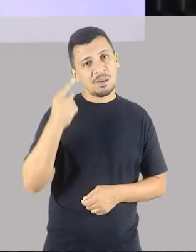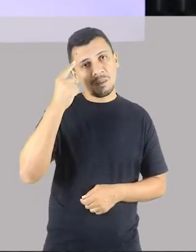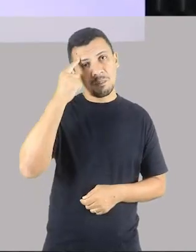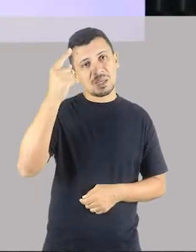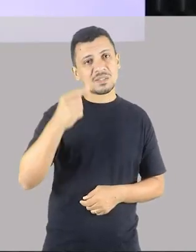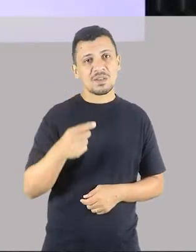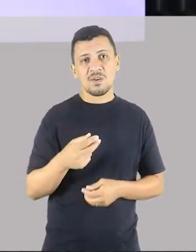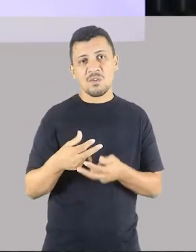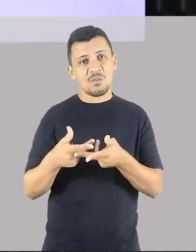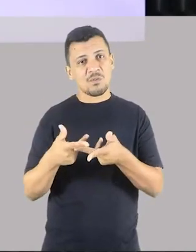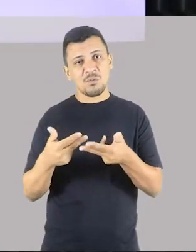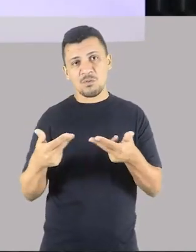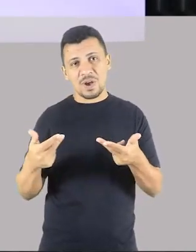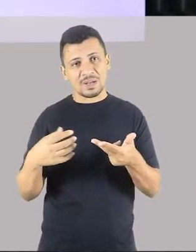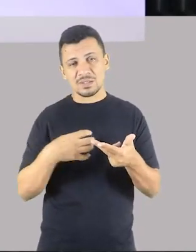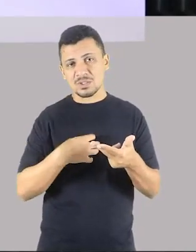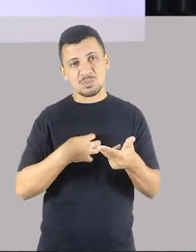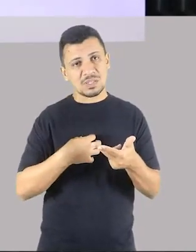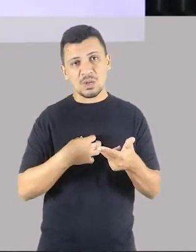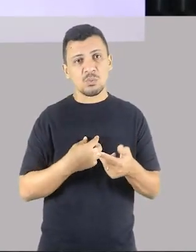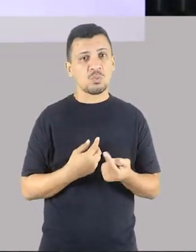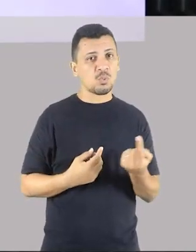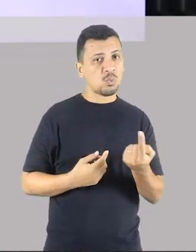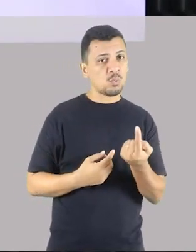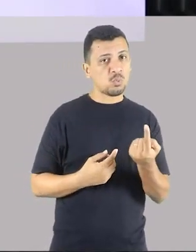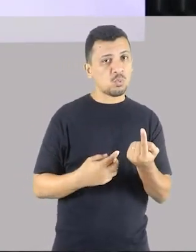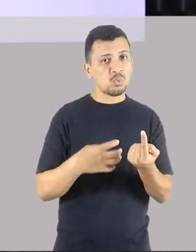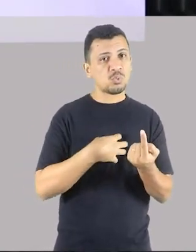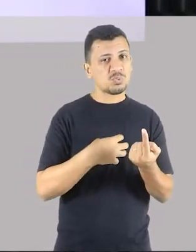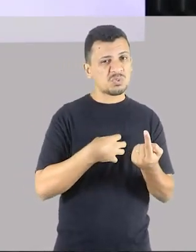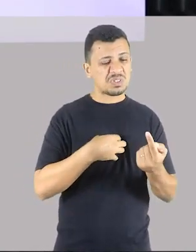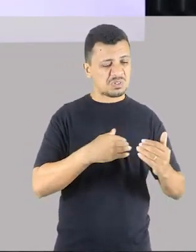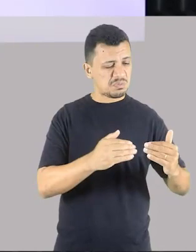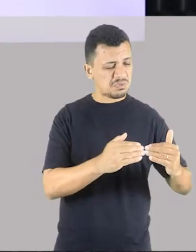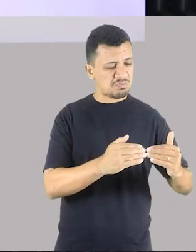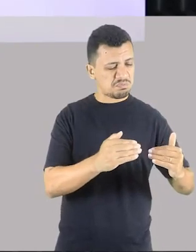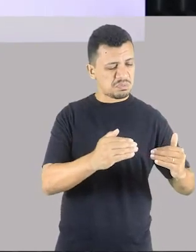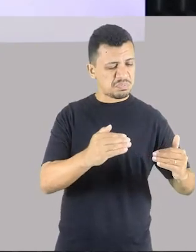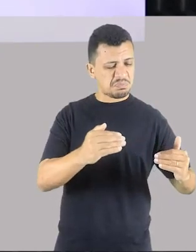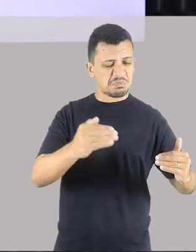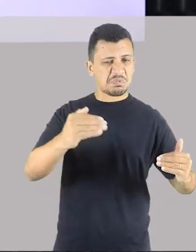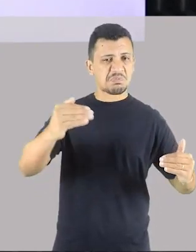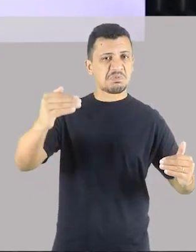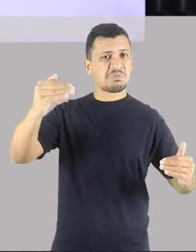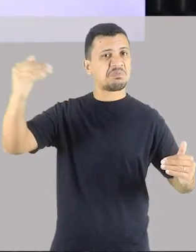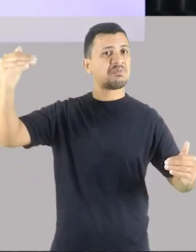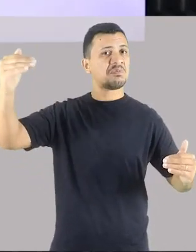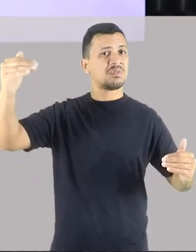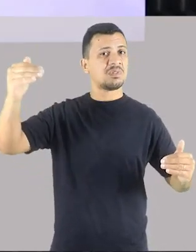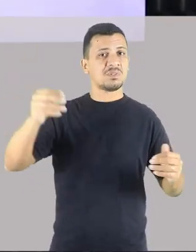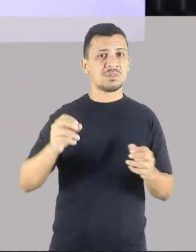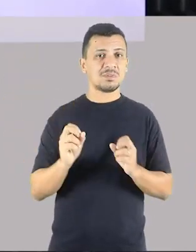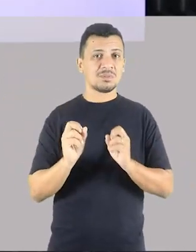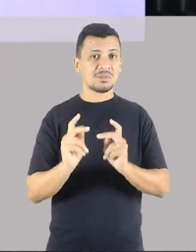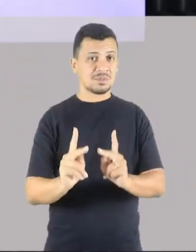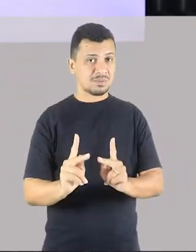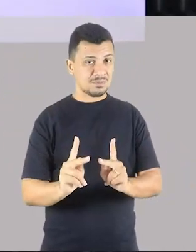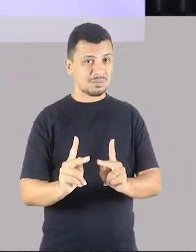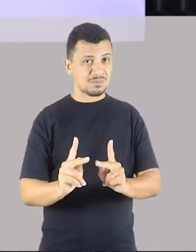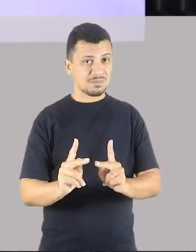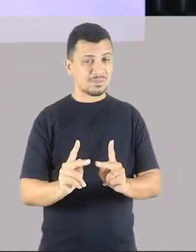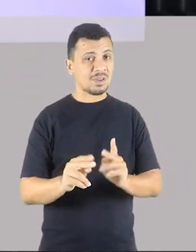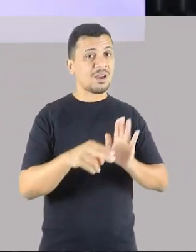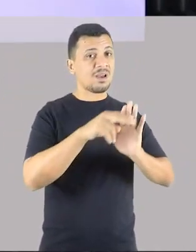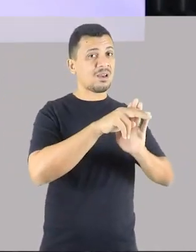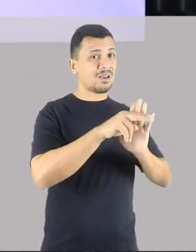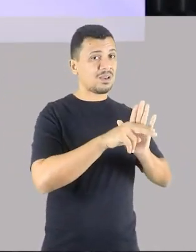são vários sentimentos, é apenas um sentimento que vai crescendo em intensidade. Tudo bem? Essa regra